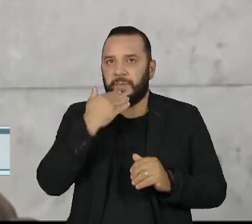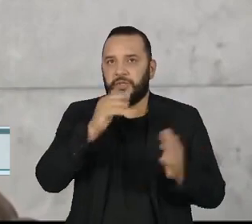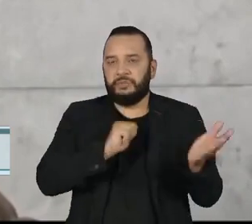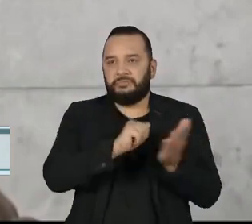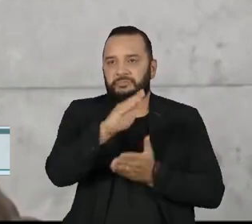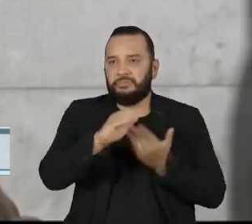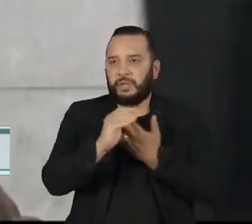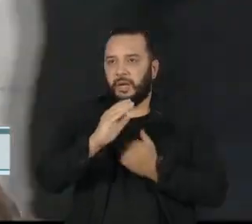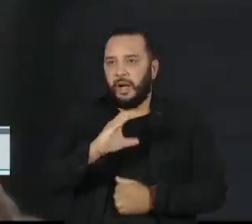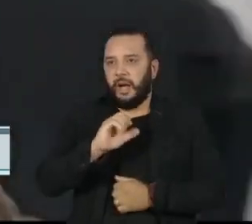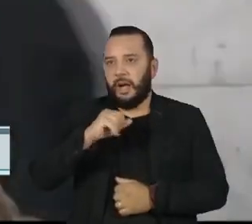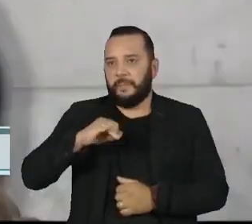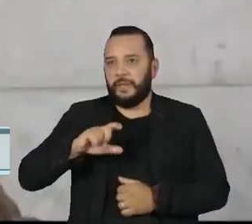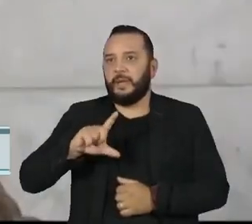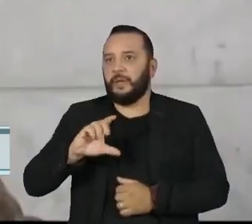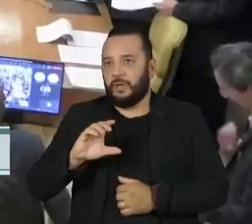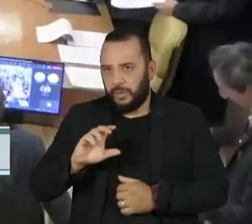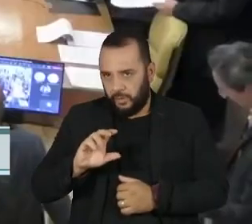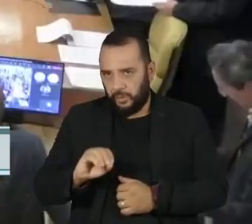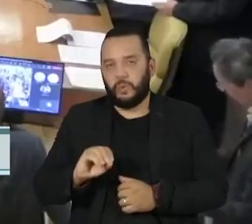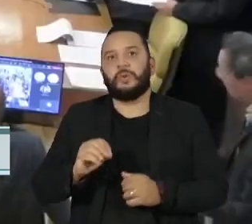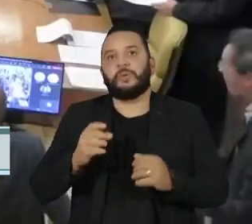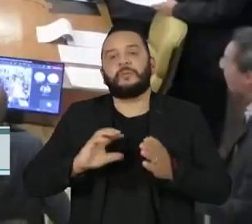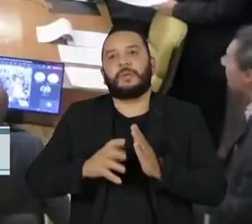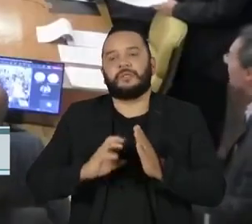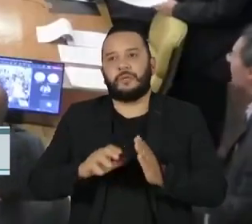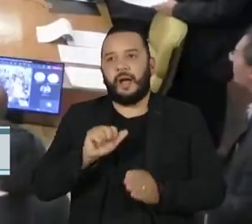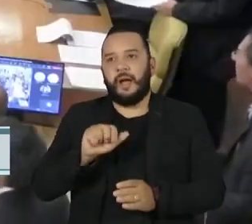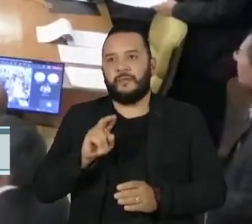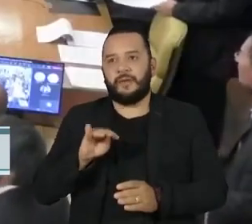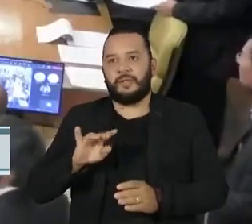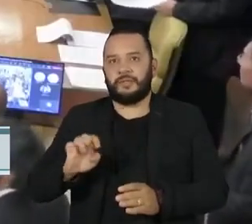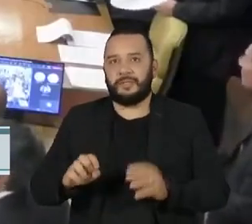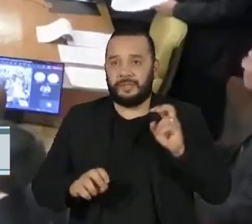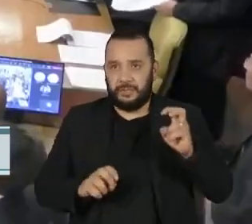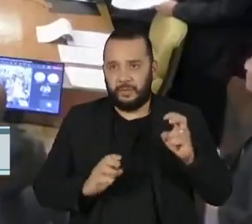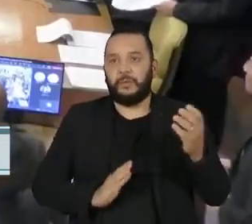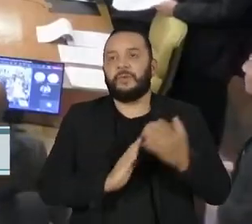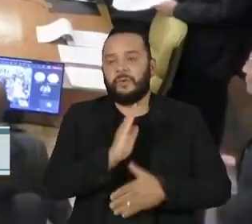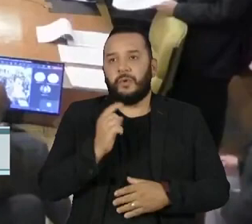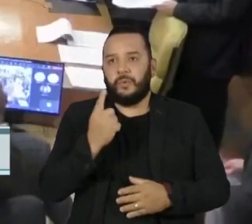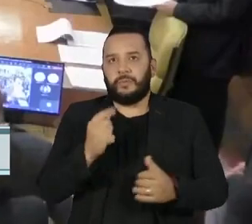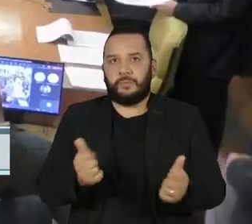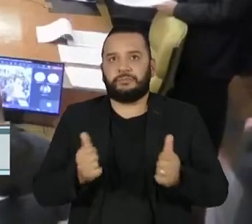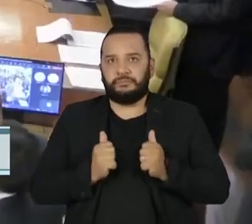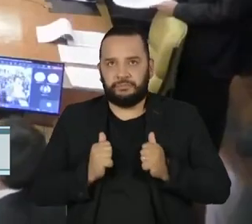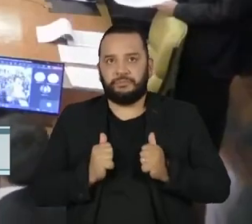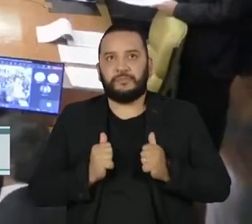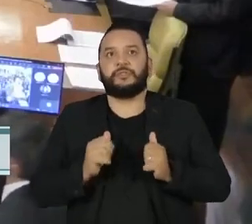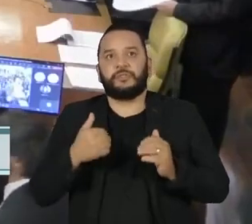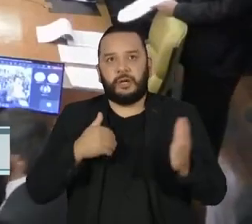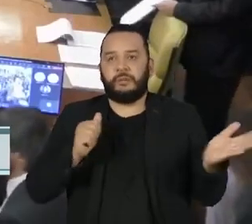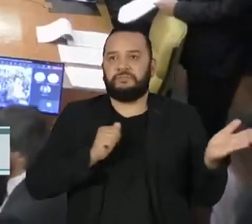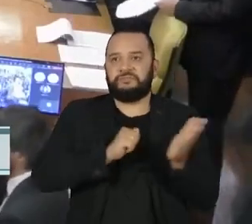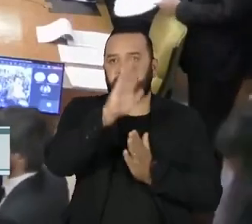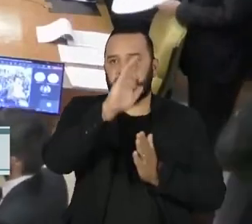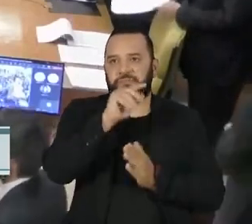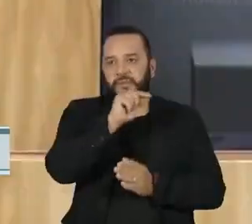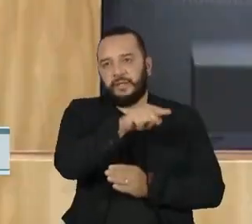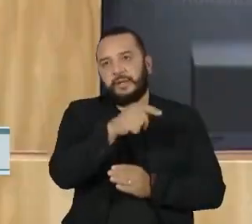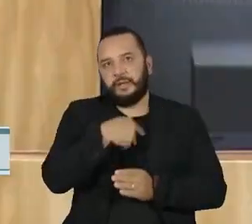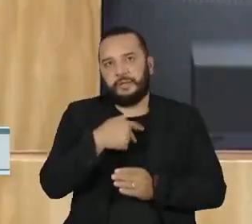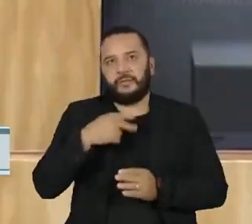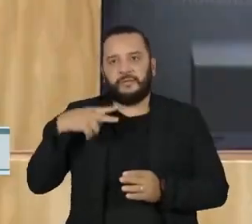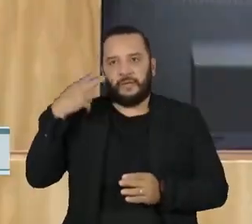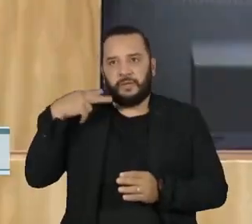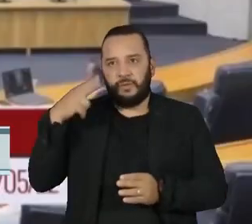Camilo cristóforo do Avante foram cinco votos a favor e uma abstenção para caçar o mandato parlamentar